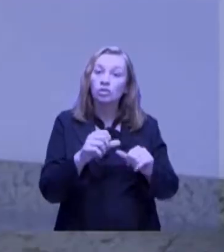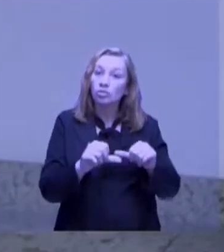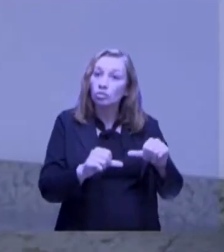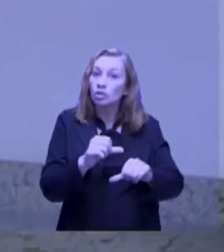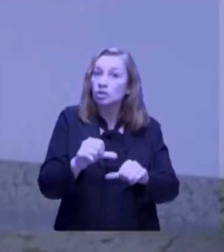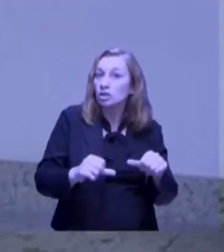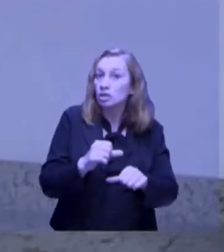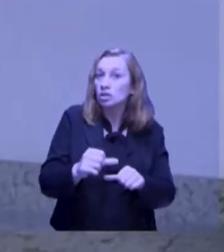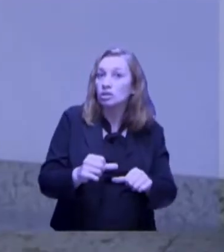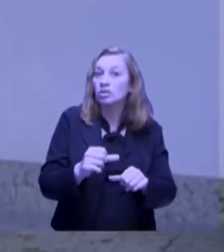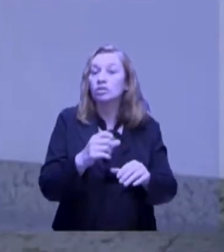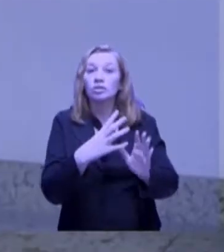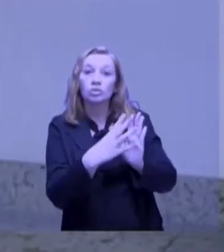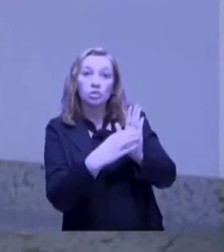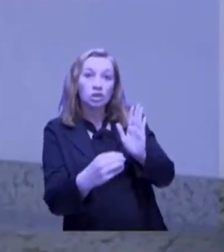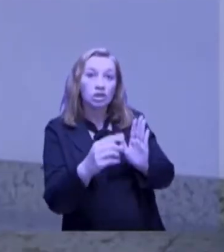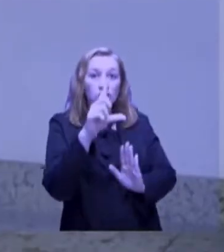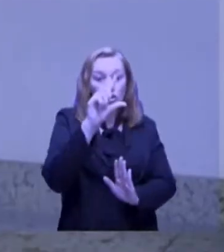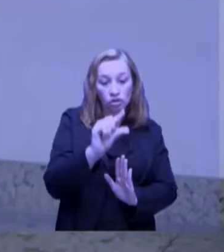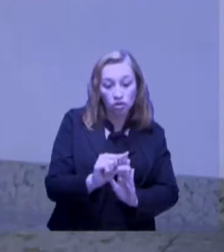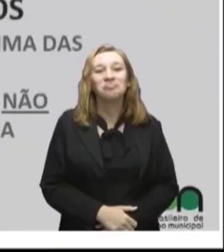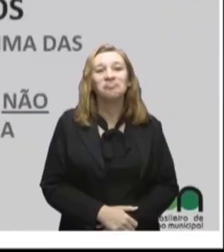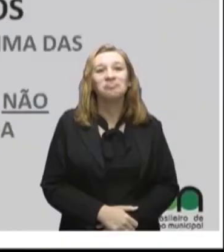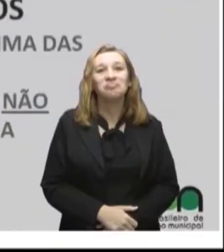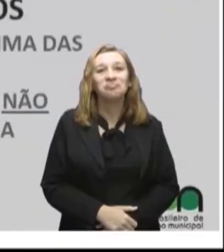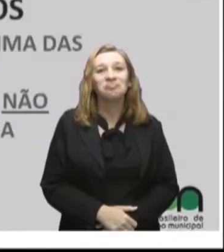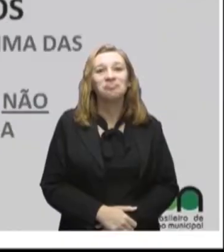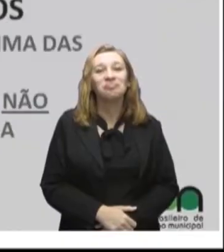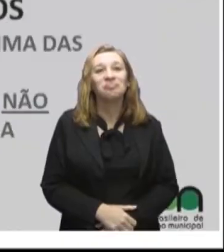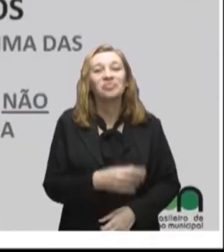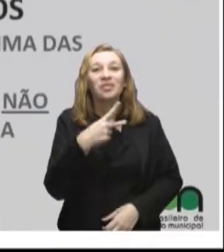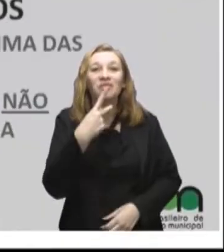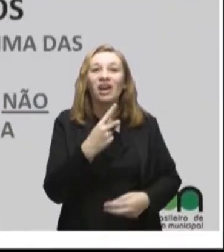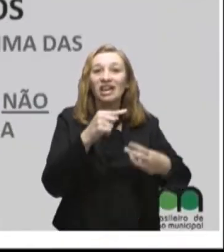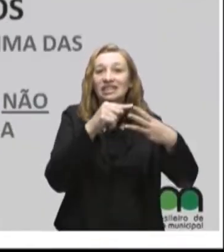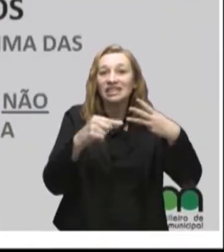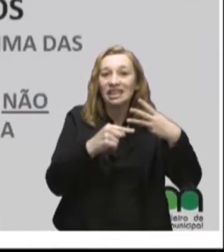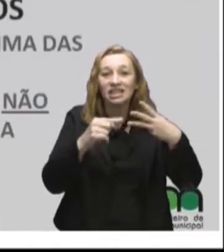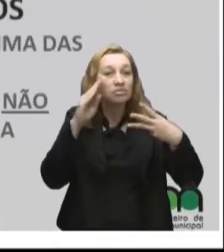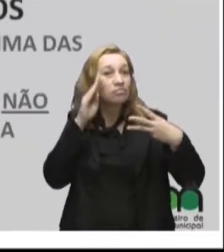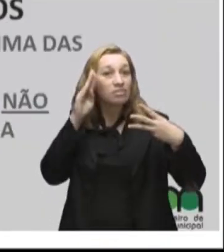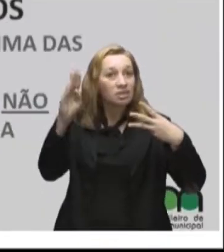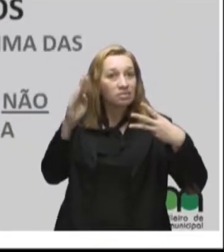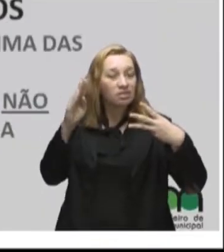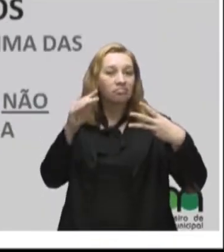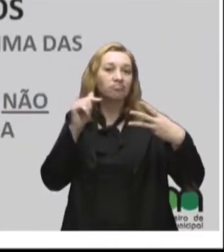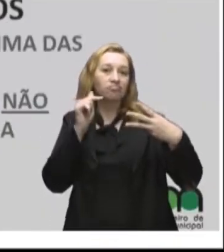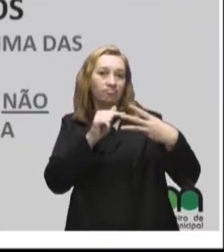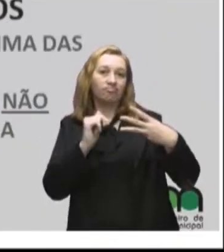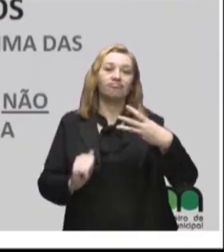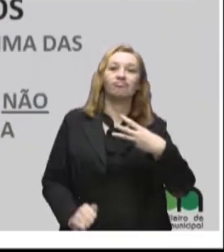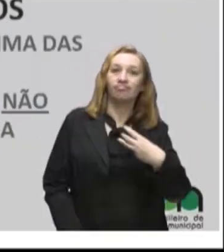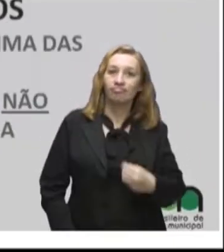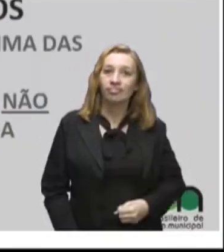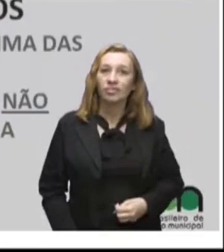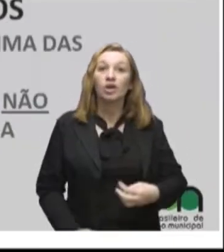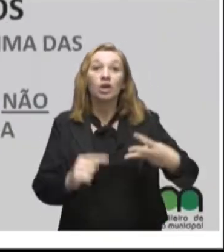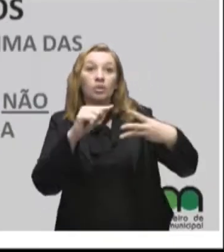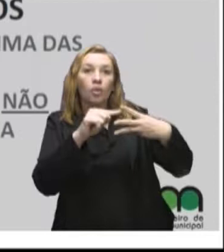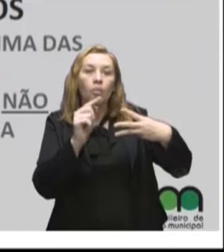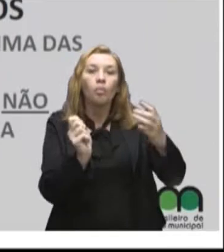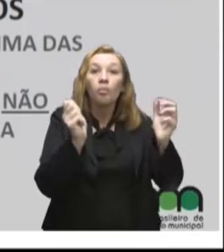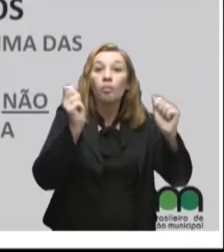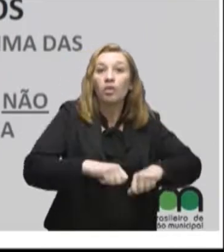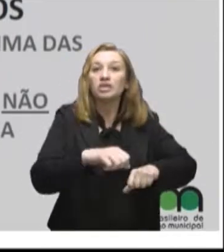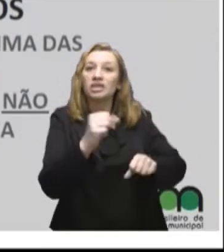normas urbanísticas estão sendo tratadas no projeto. Vamos tratar de três elementos fundamentais. Um é o